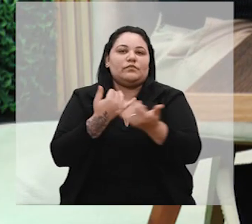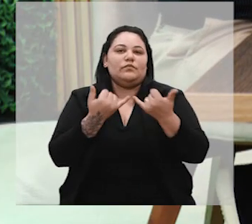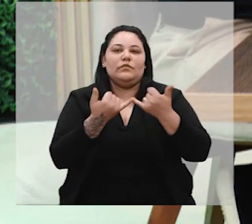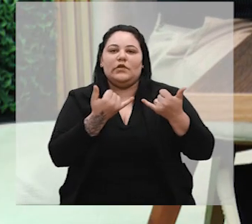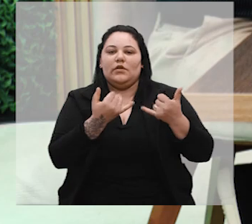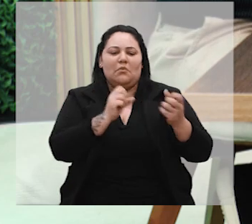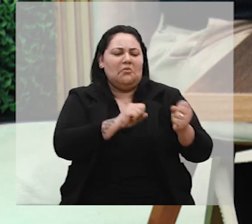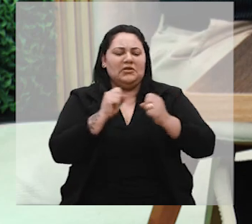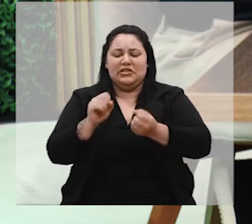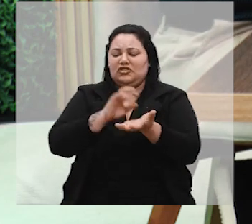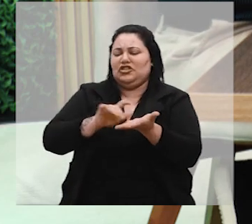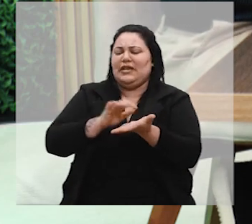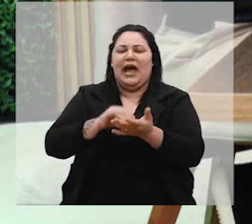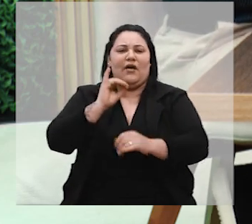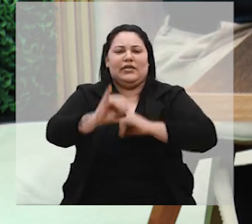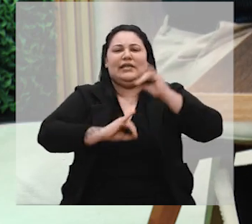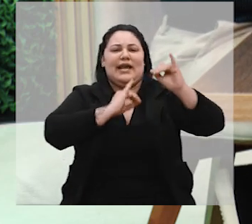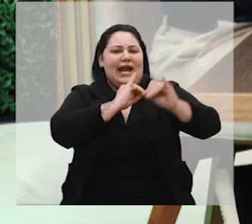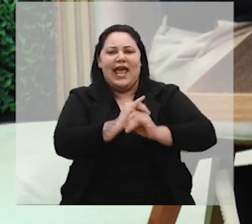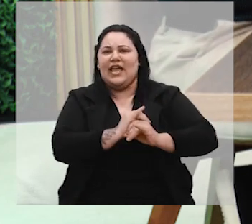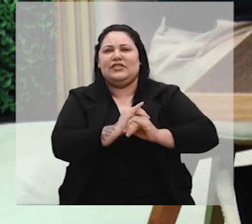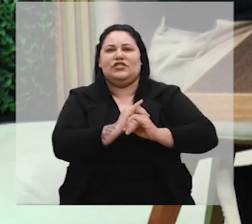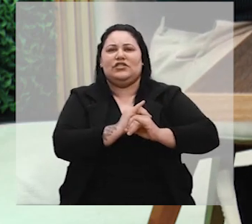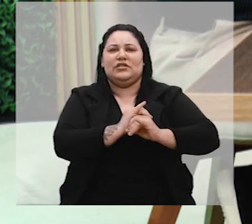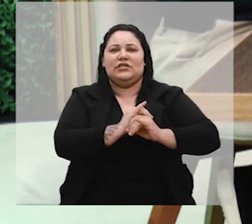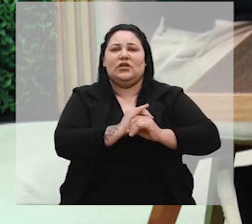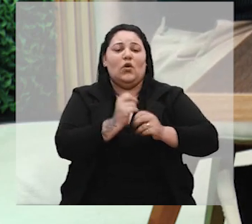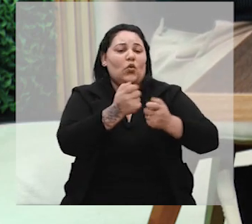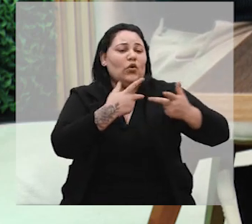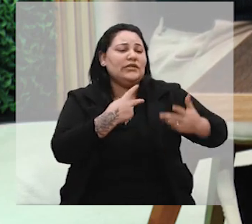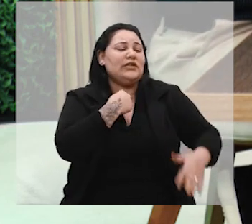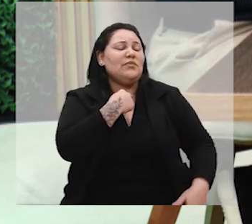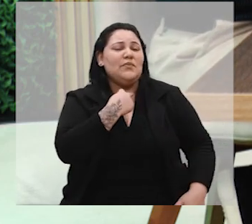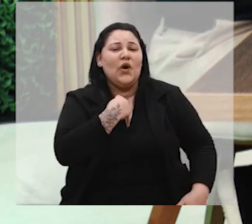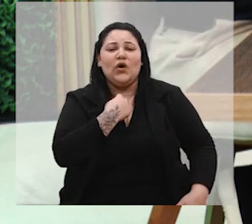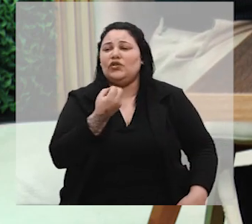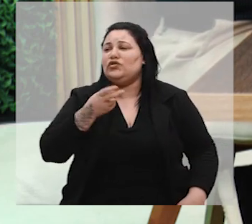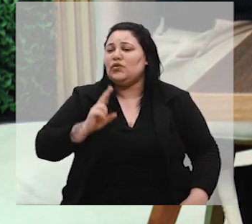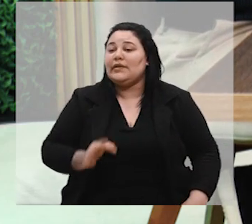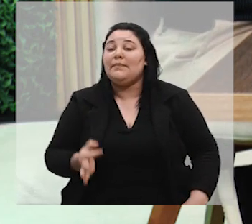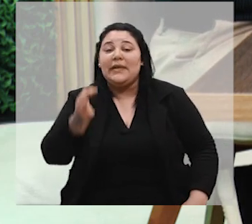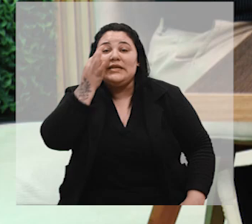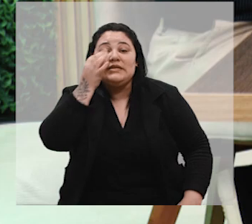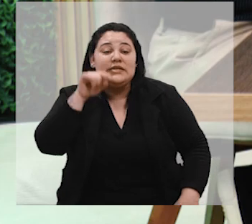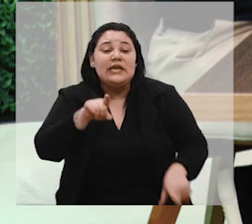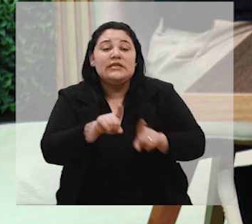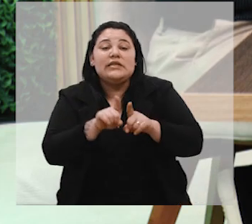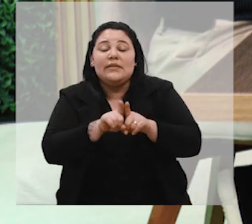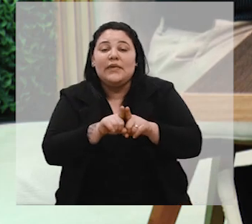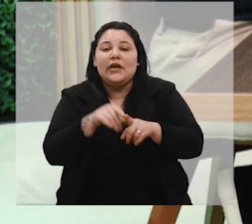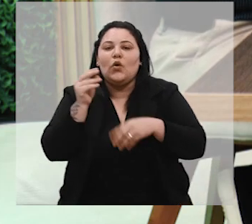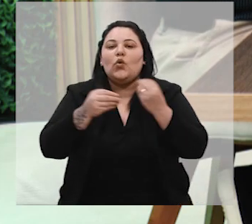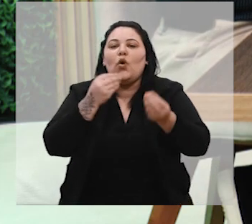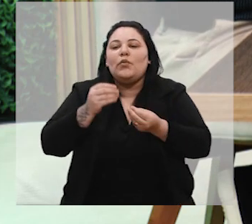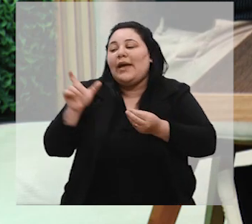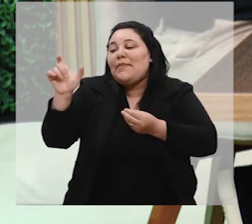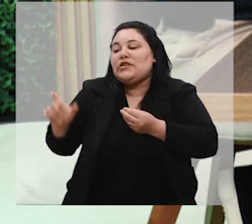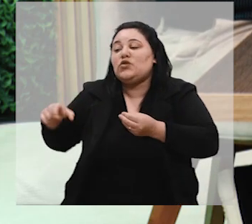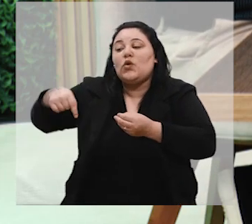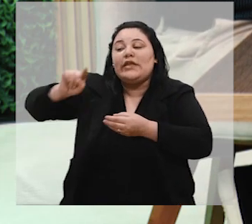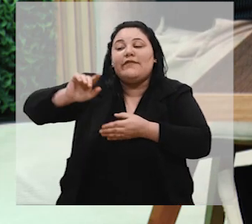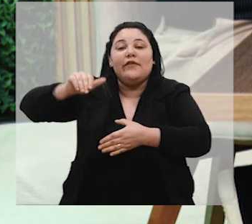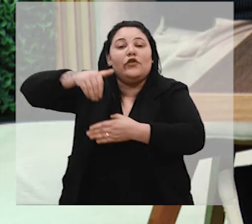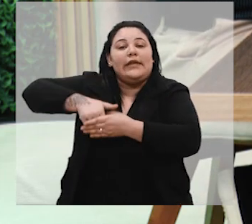como, seja ela digital, na internet, alguma coisa, que não pode, ou até mesmo presencialmente, como que o